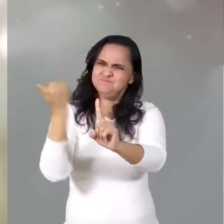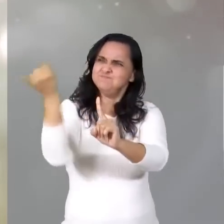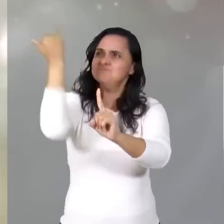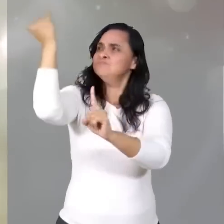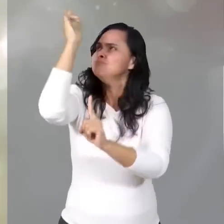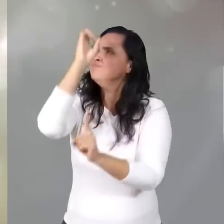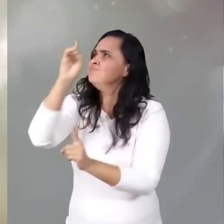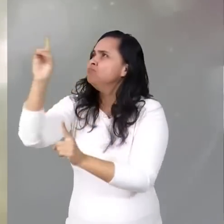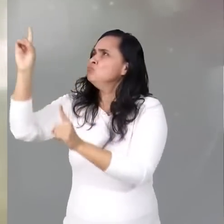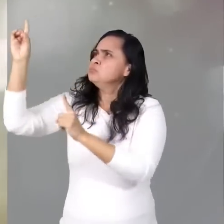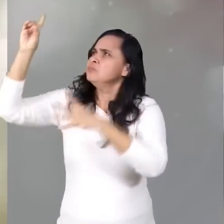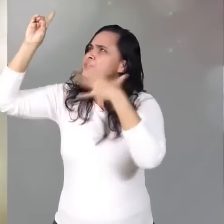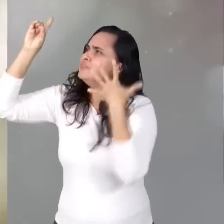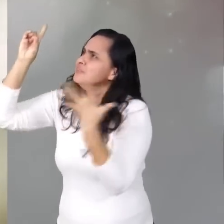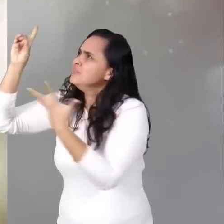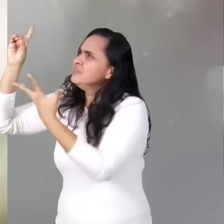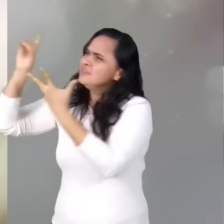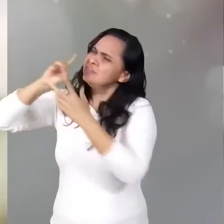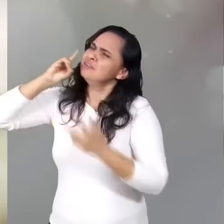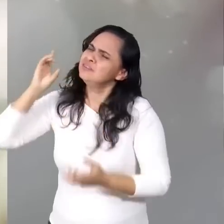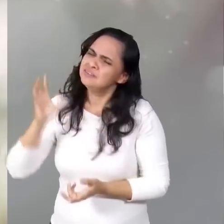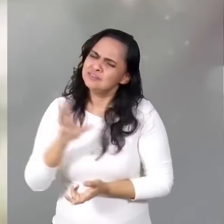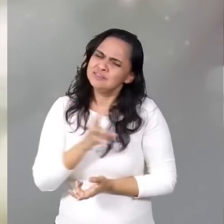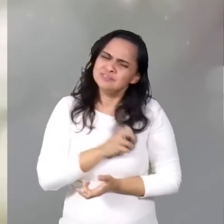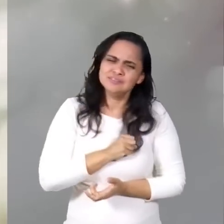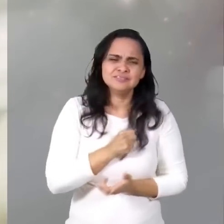tesouro para